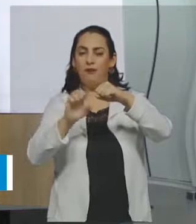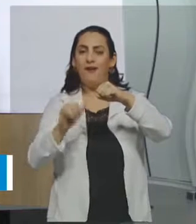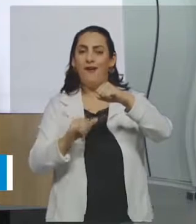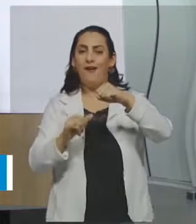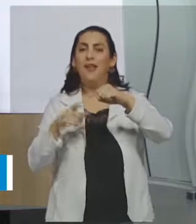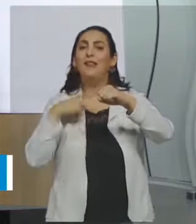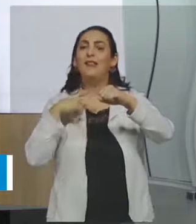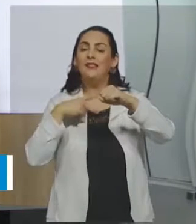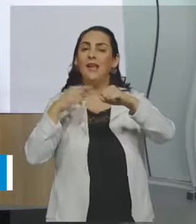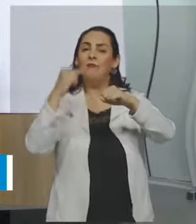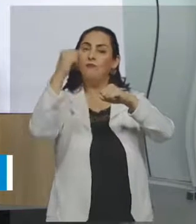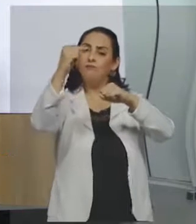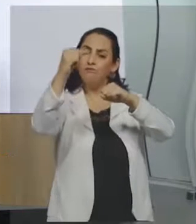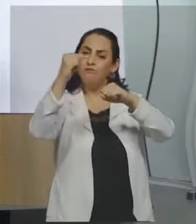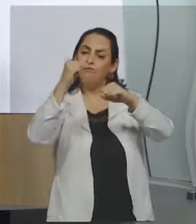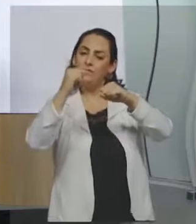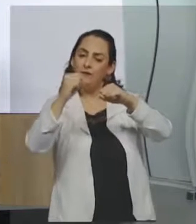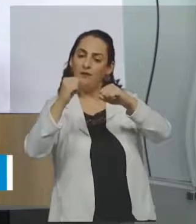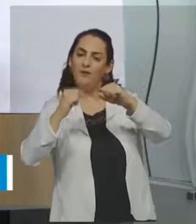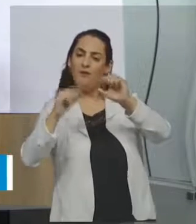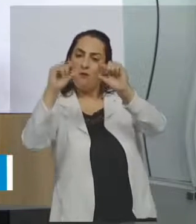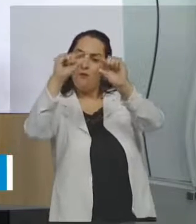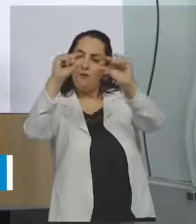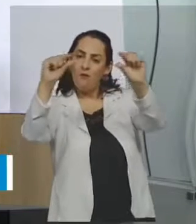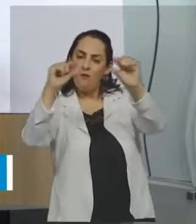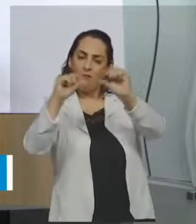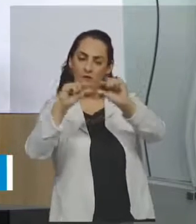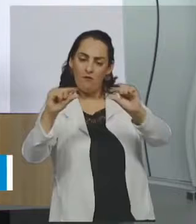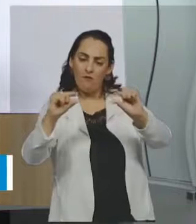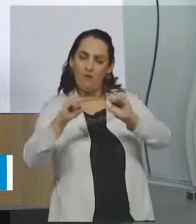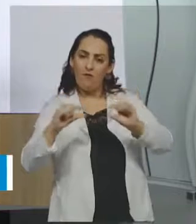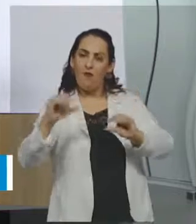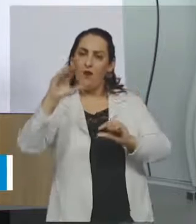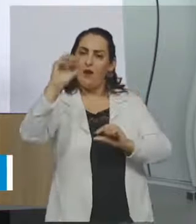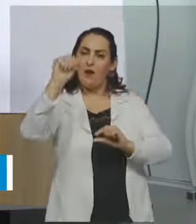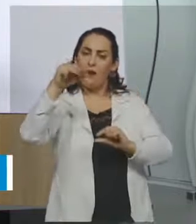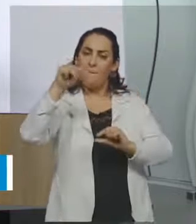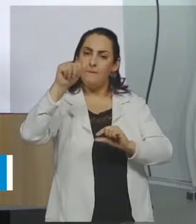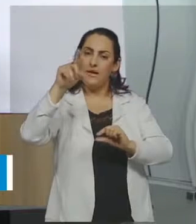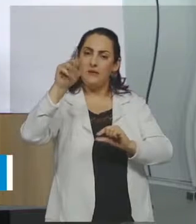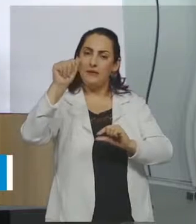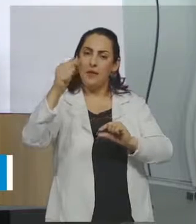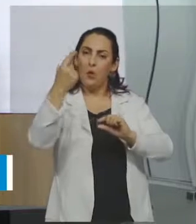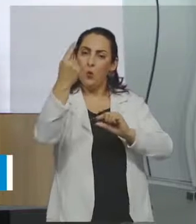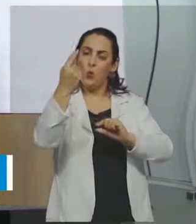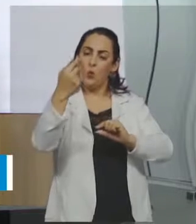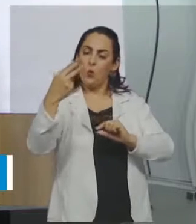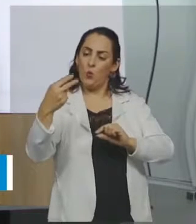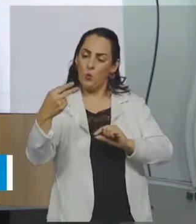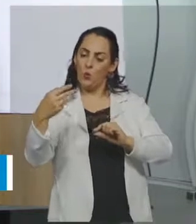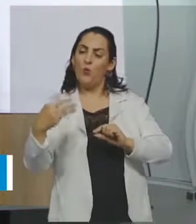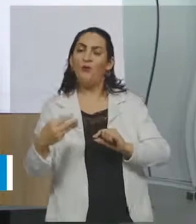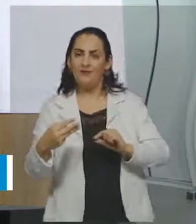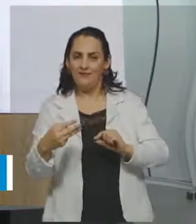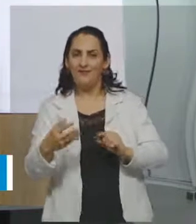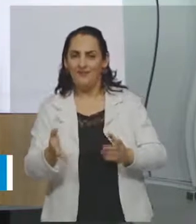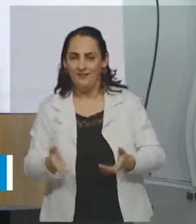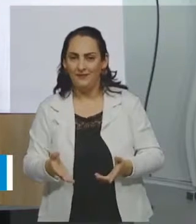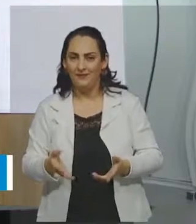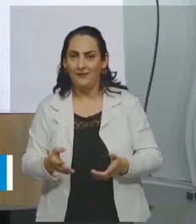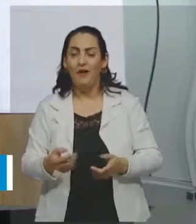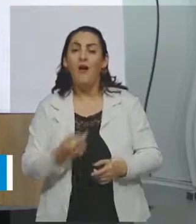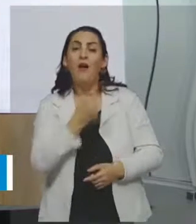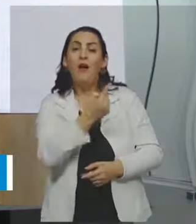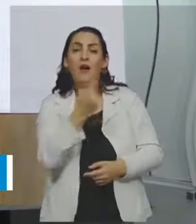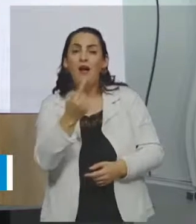vão chamar de camadas, ok? Bom, cada um desses níveis tem um valor determinado de